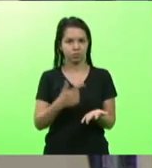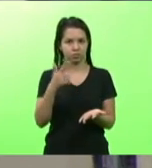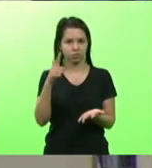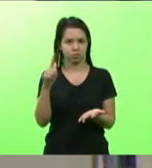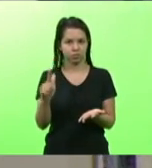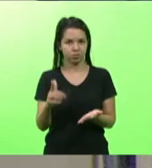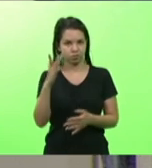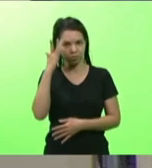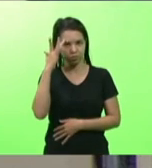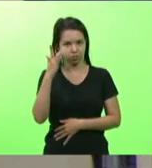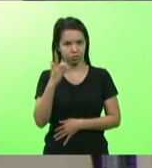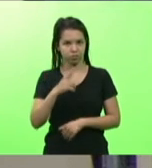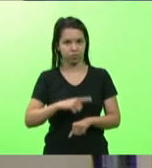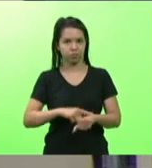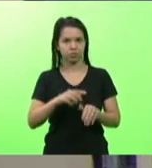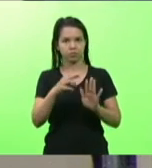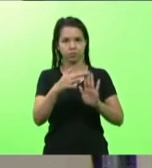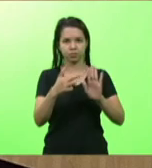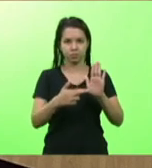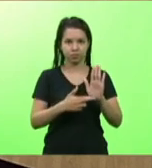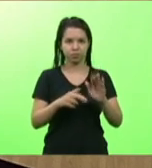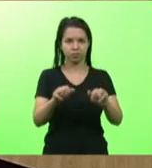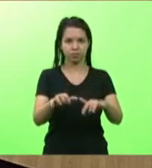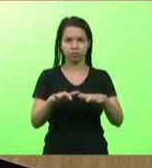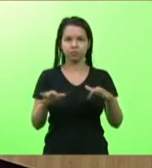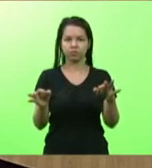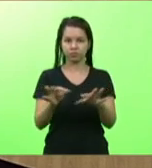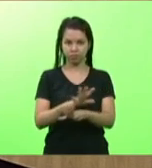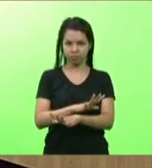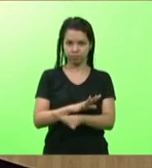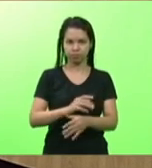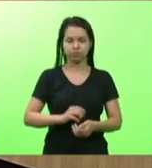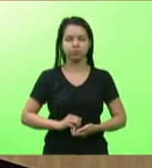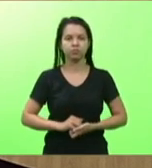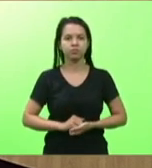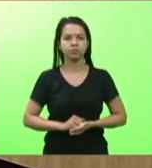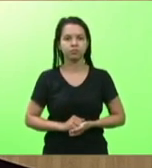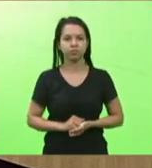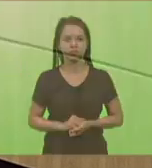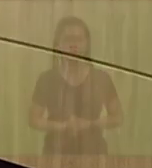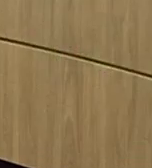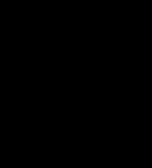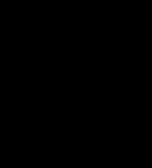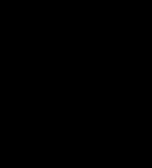ordinária para amanhã no horário regimental está encerrada a presente sessão